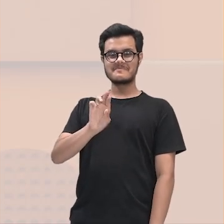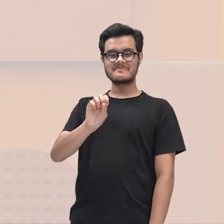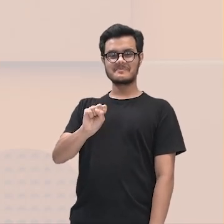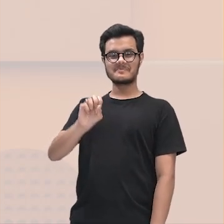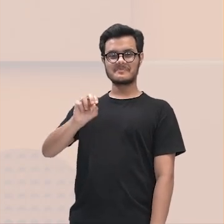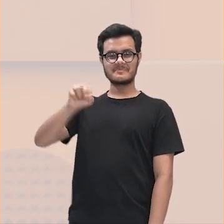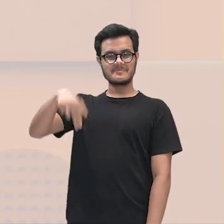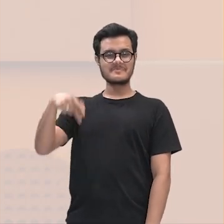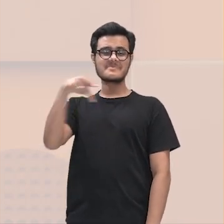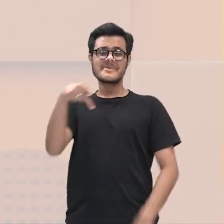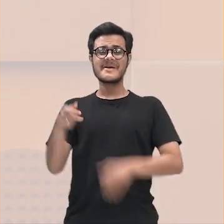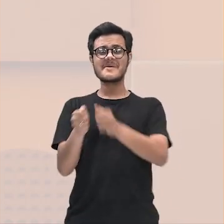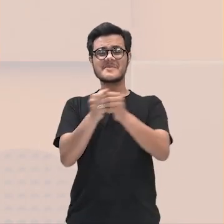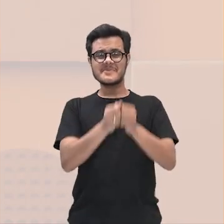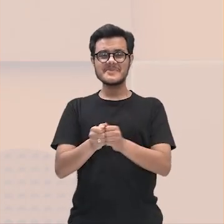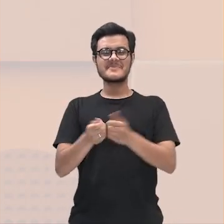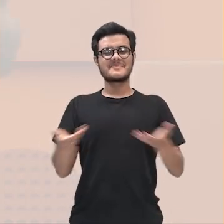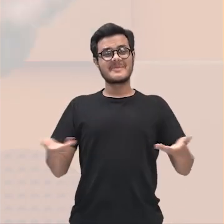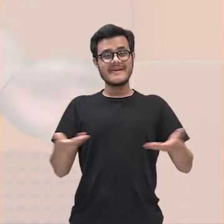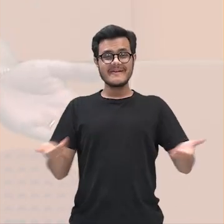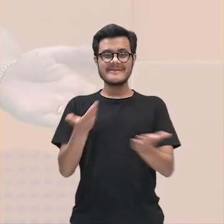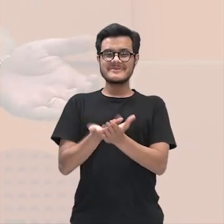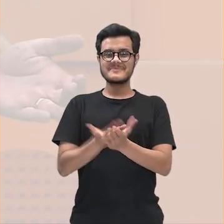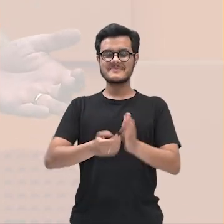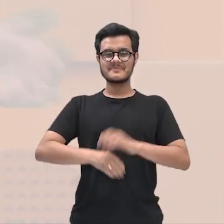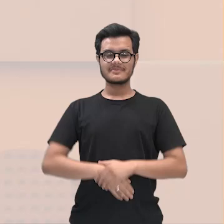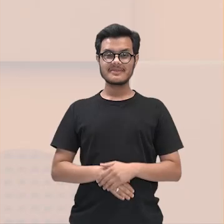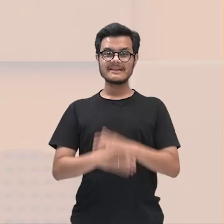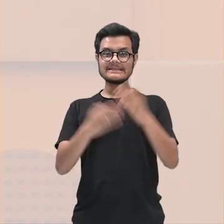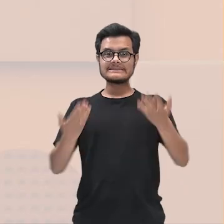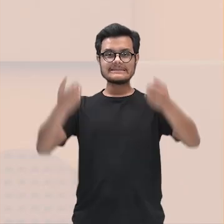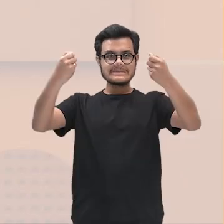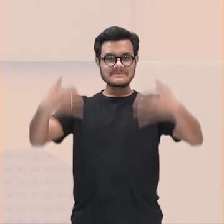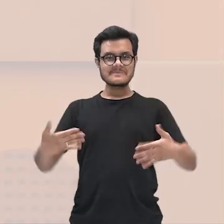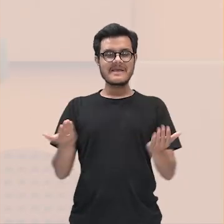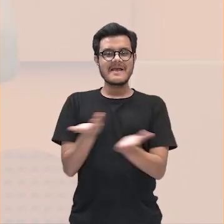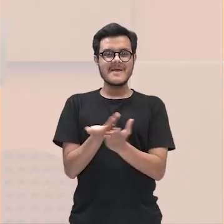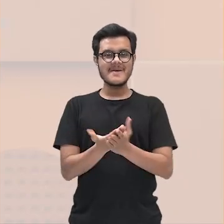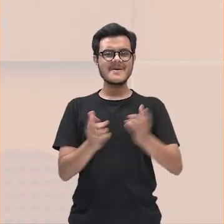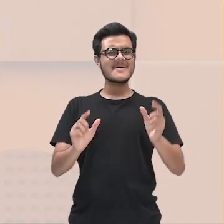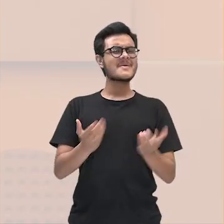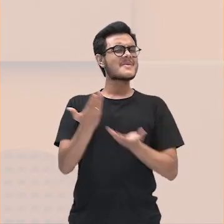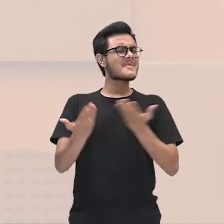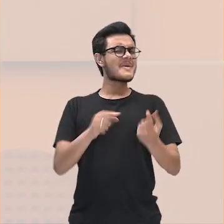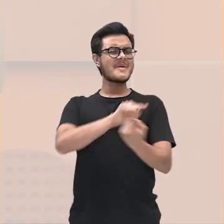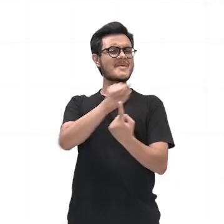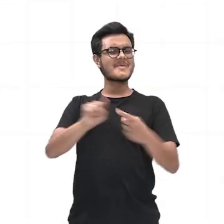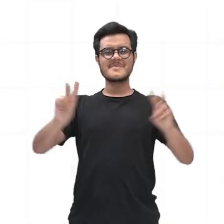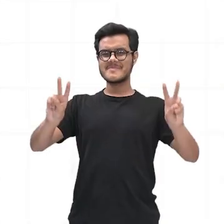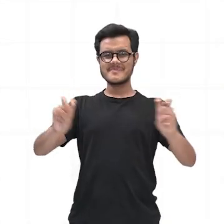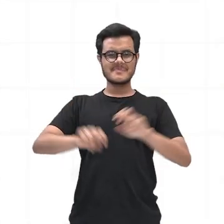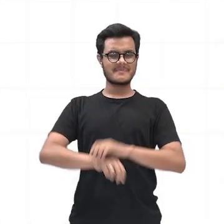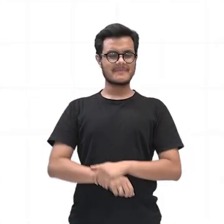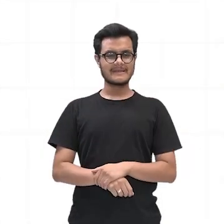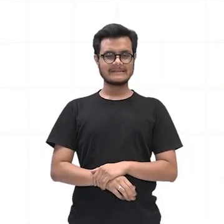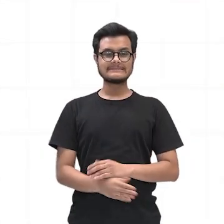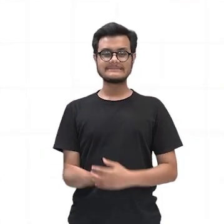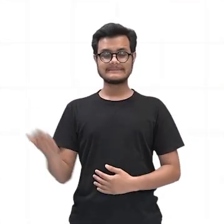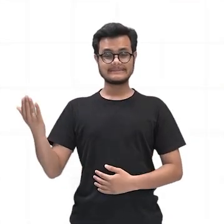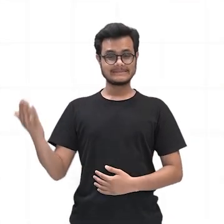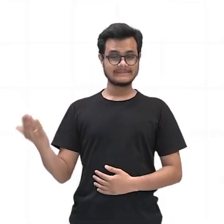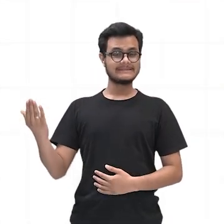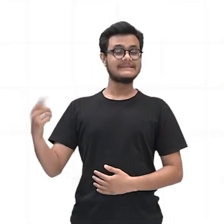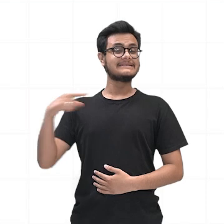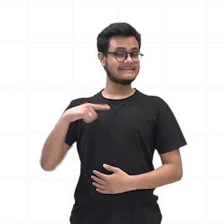seu professor na nossa aula de hoje. E por falar nessa aula, vamos lá ver qual é o nosso objeto de conhecimento? Olha só, nosso